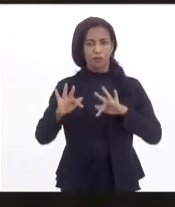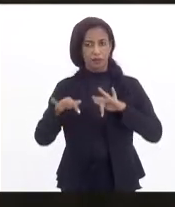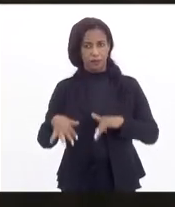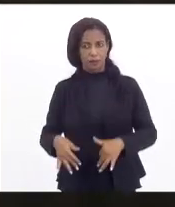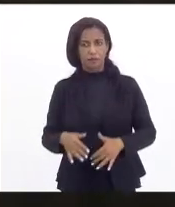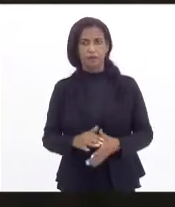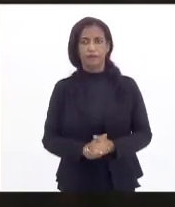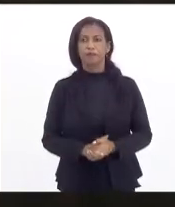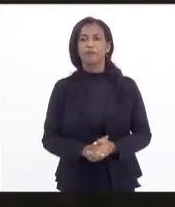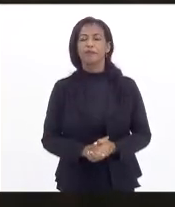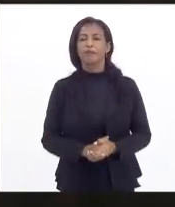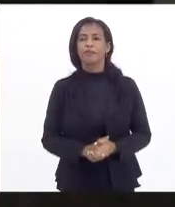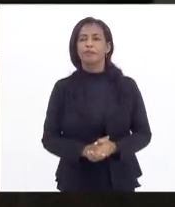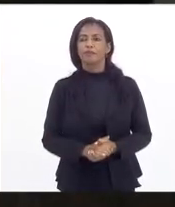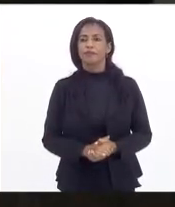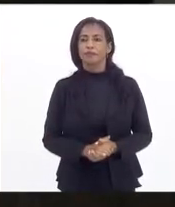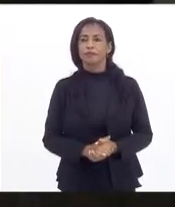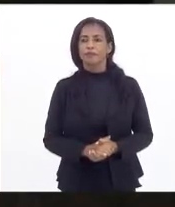discussão.